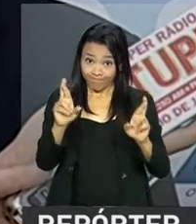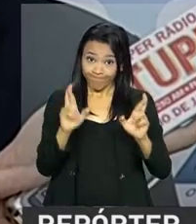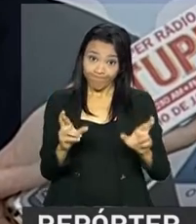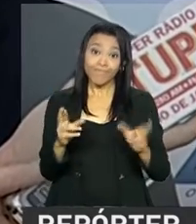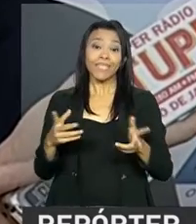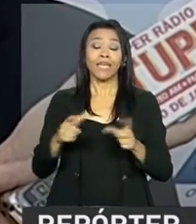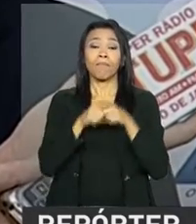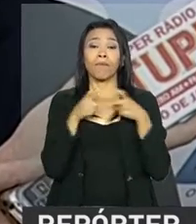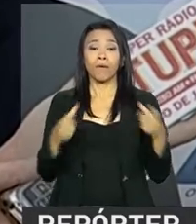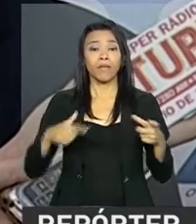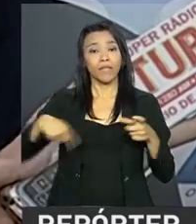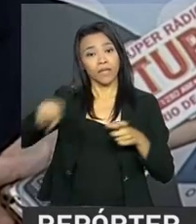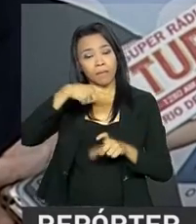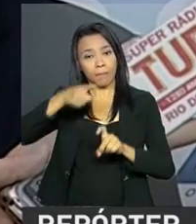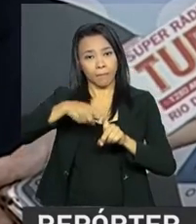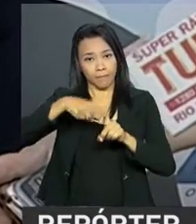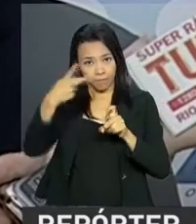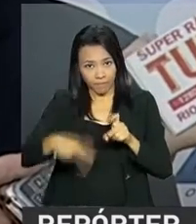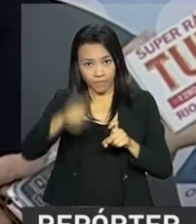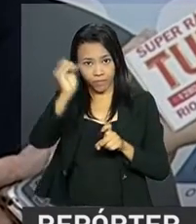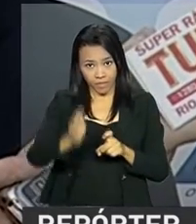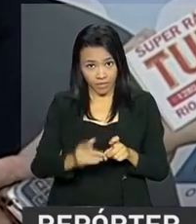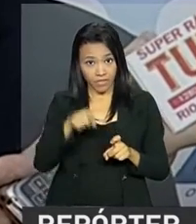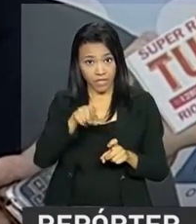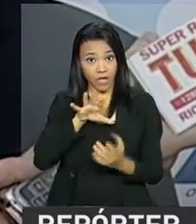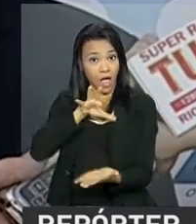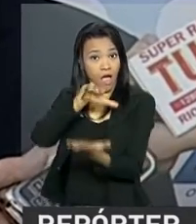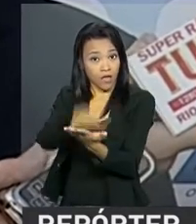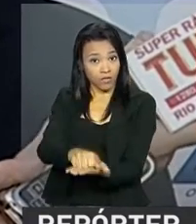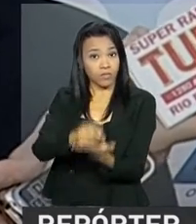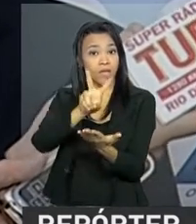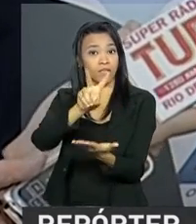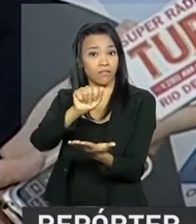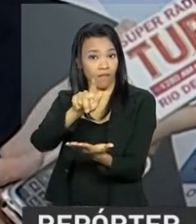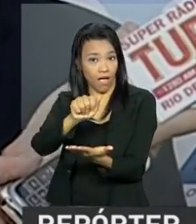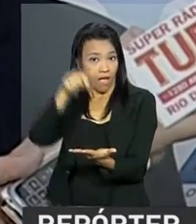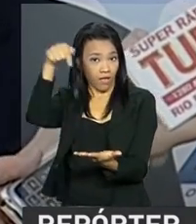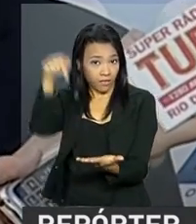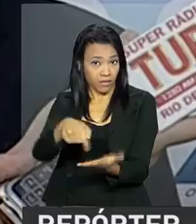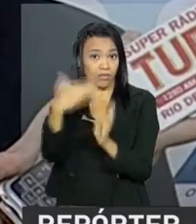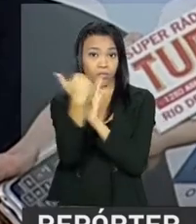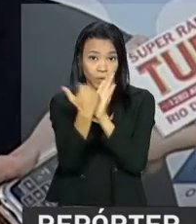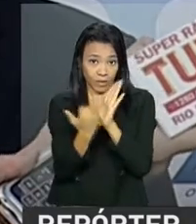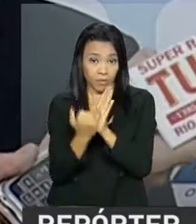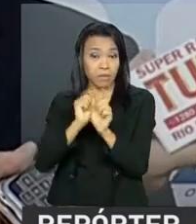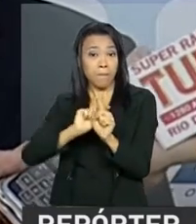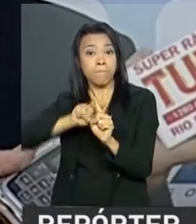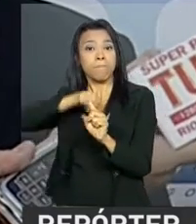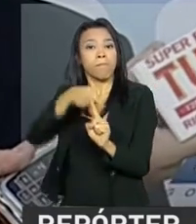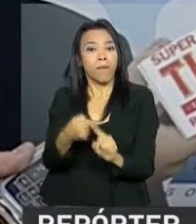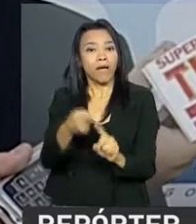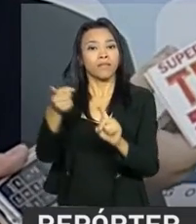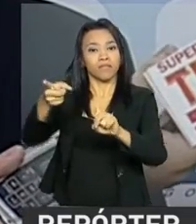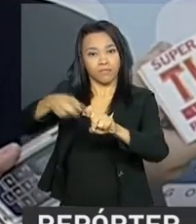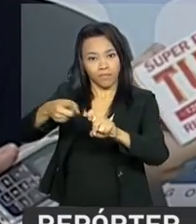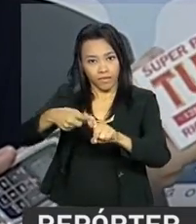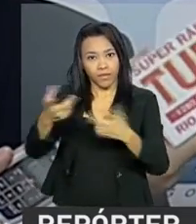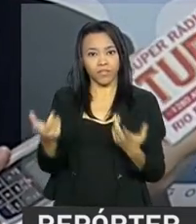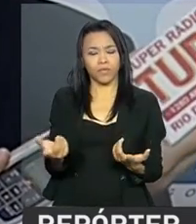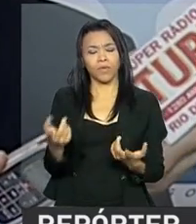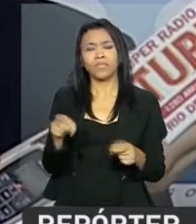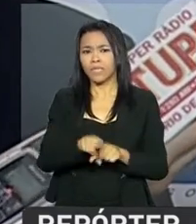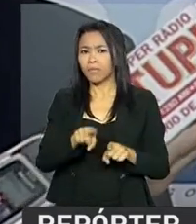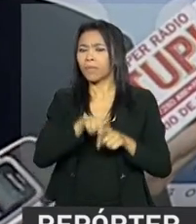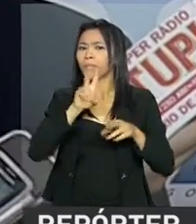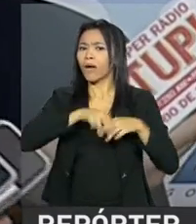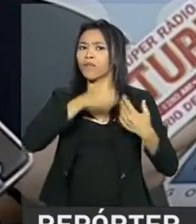vagas desse convênio, porque é o objetivo do programa Mais Médicos, com a criação de novos cursos de medicina